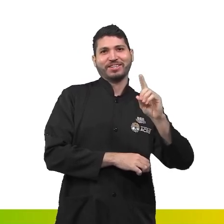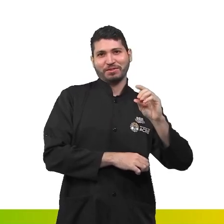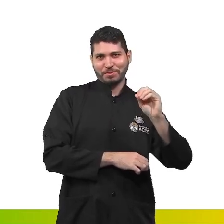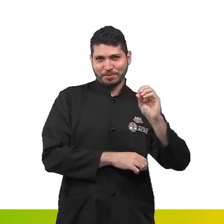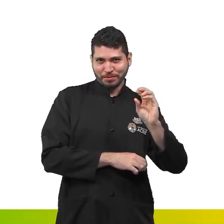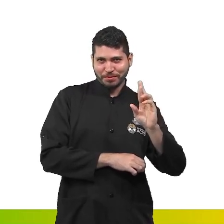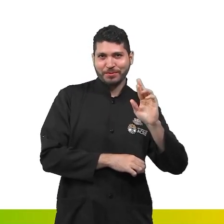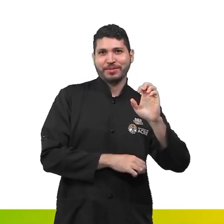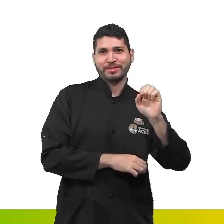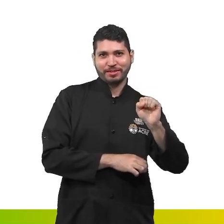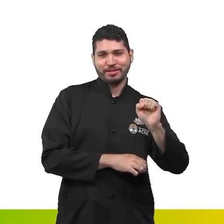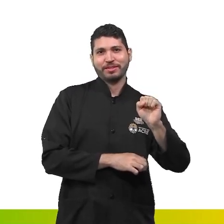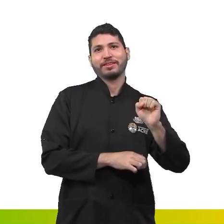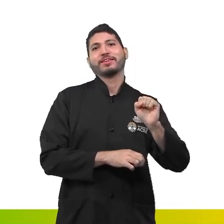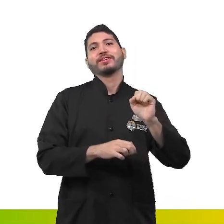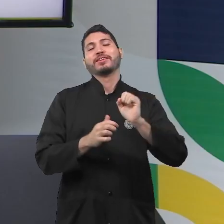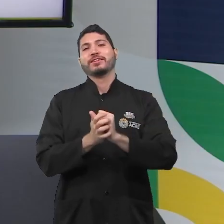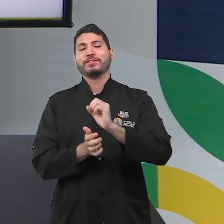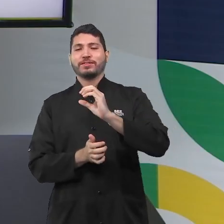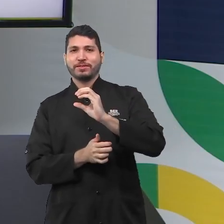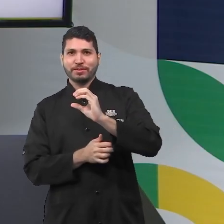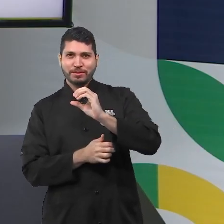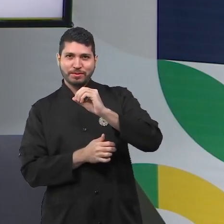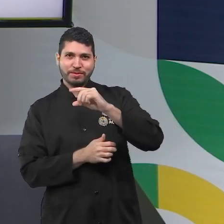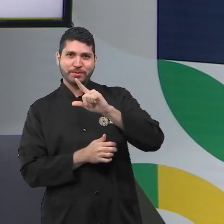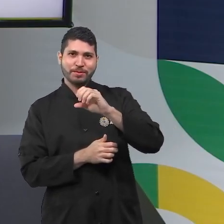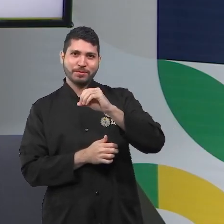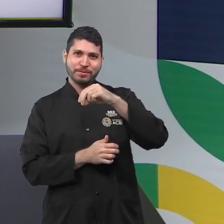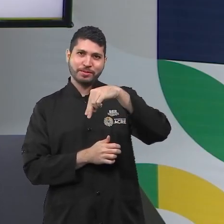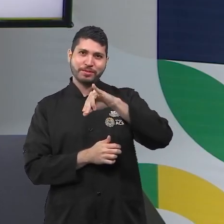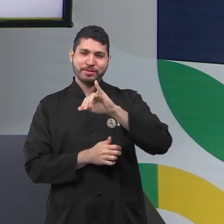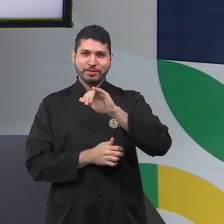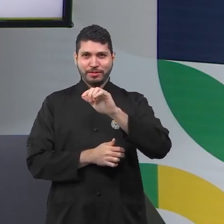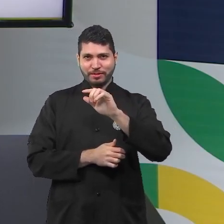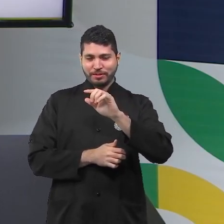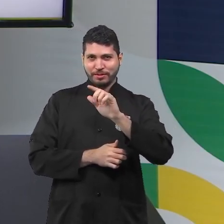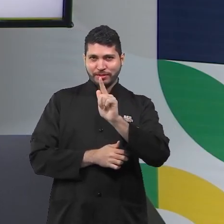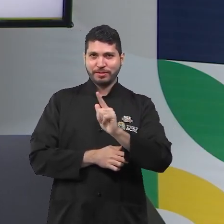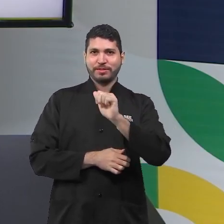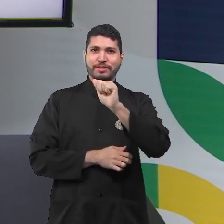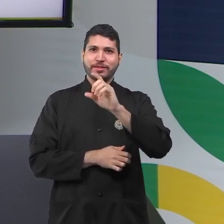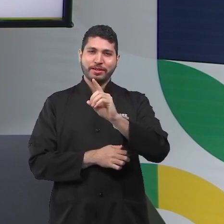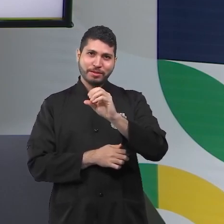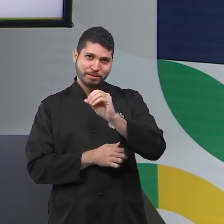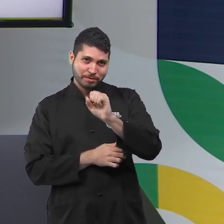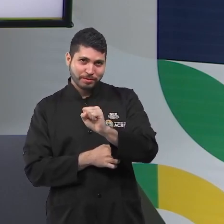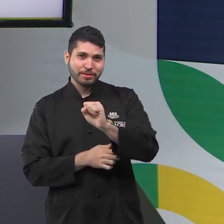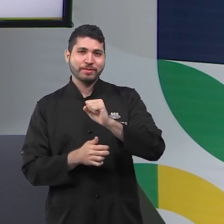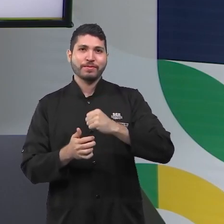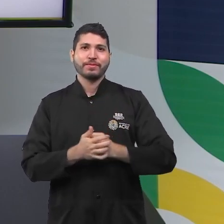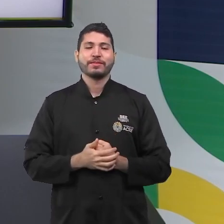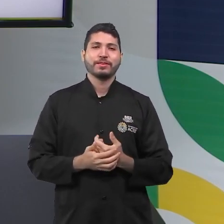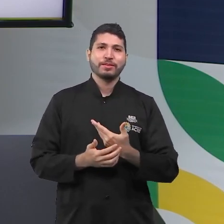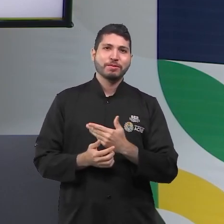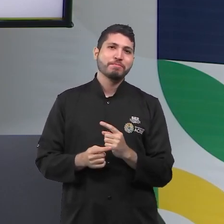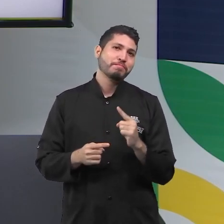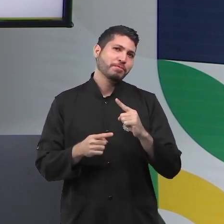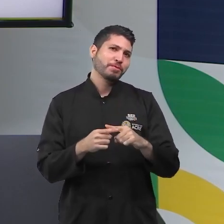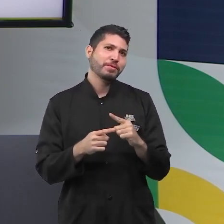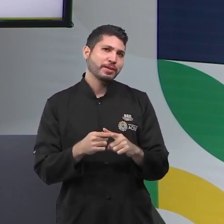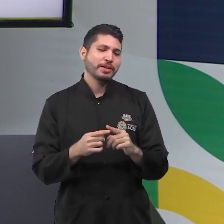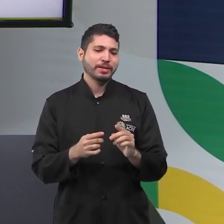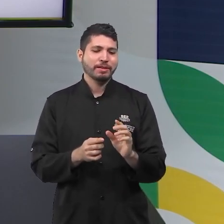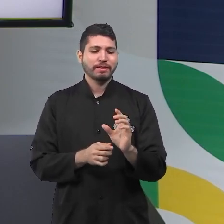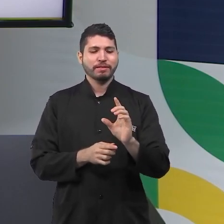diversidade cultural. E aqui eu queria fazer o seguinte comentário: por que nós colocamos